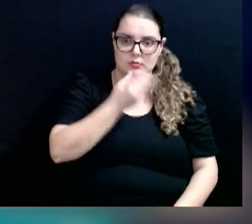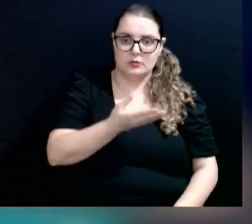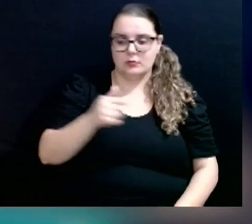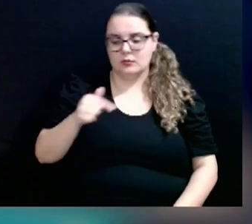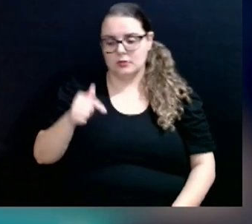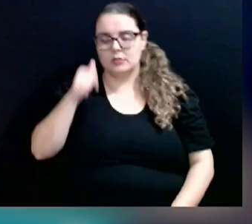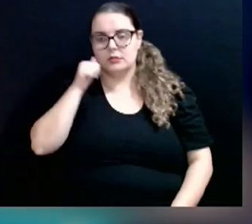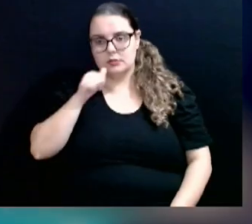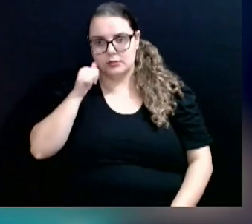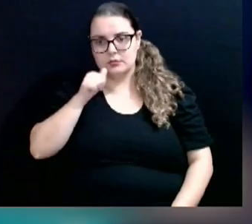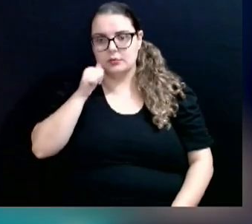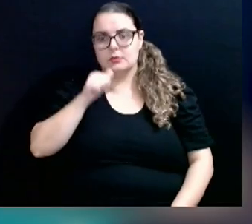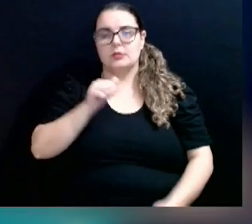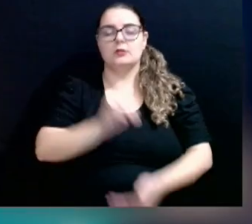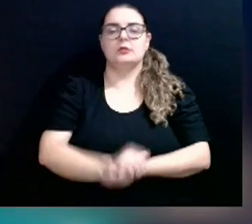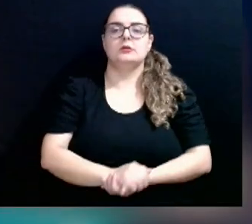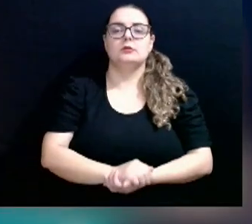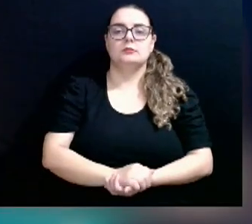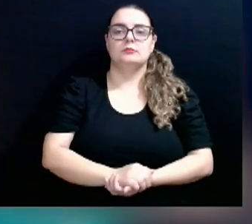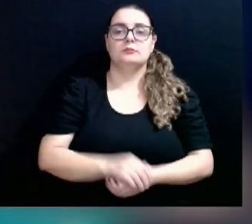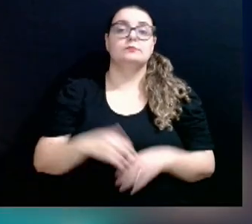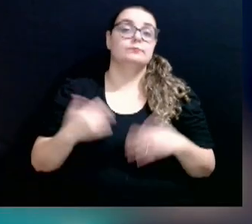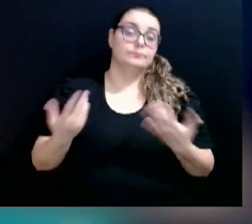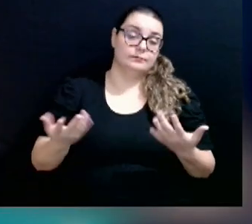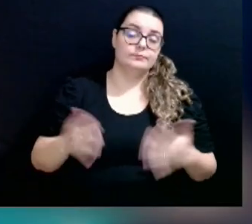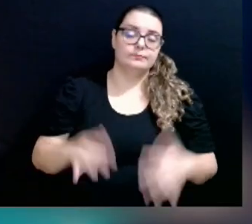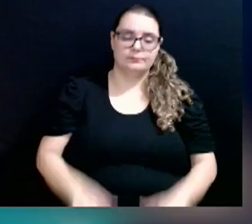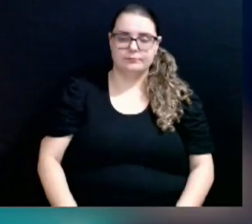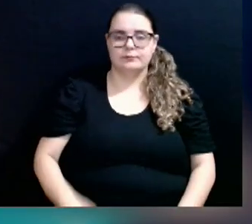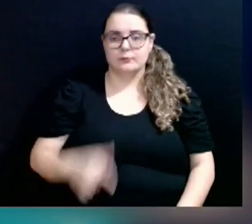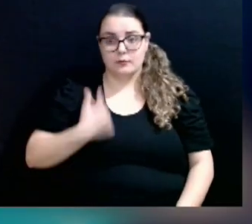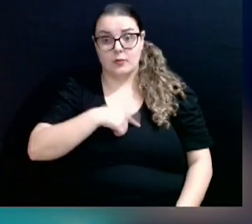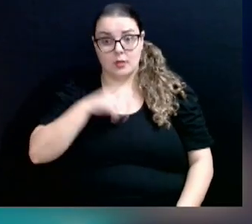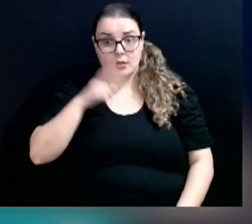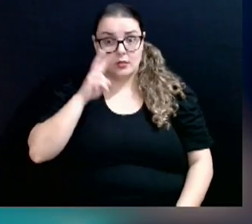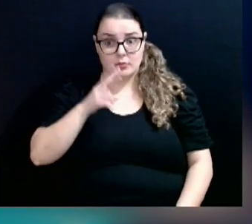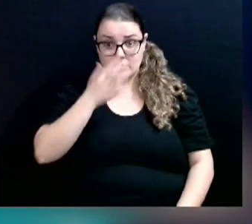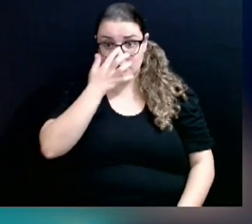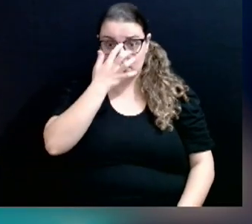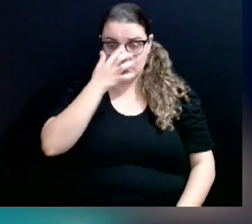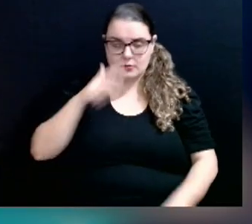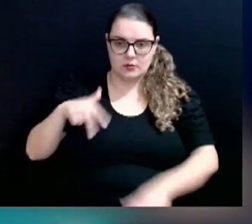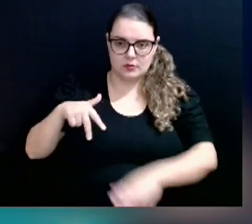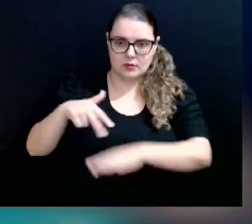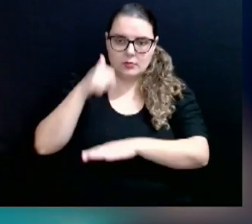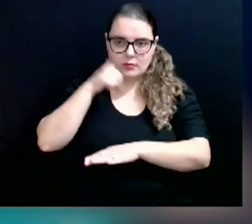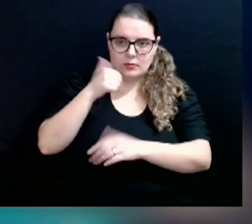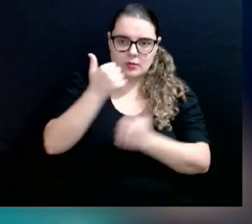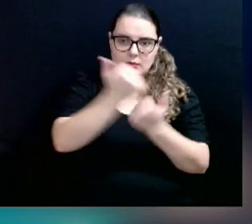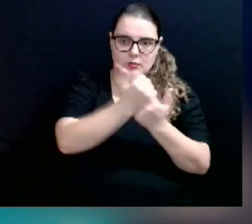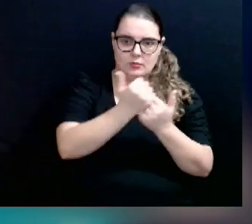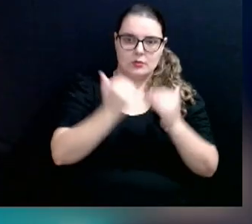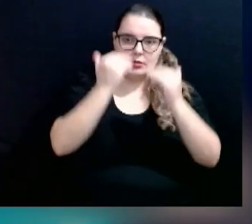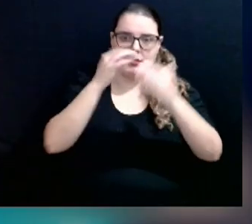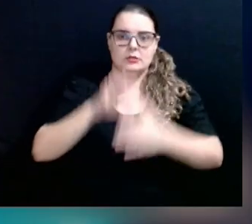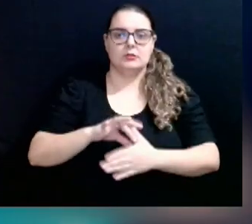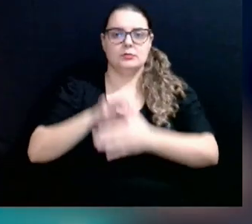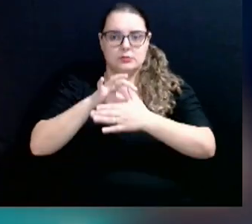mulheres. Então, a gente vê que a ocupação das mulheres em cargos de liderança,